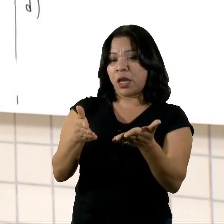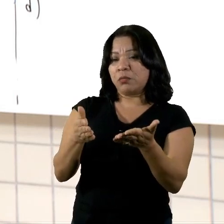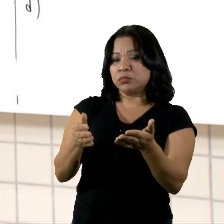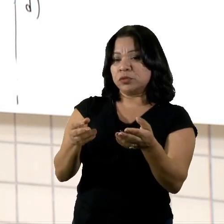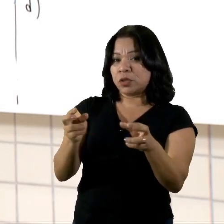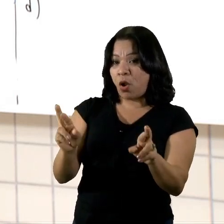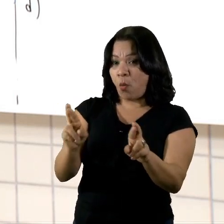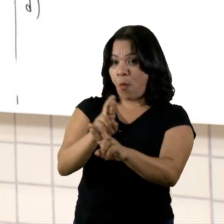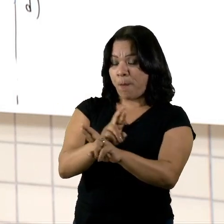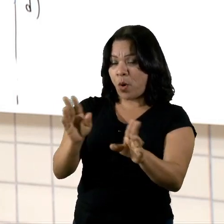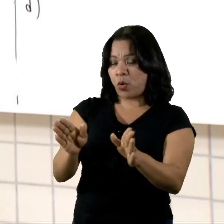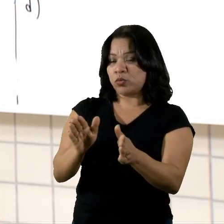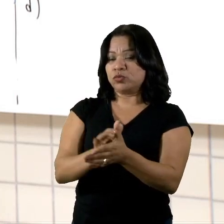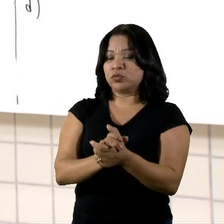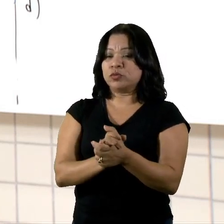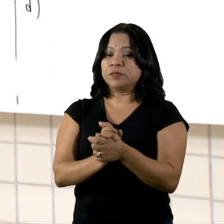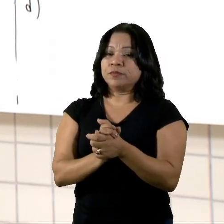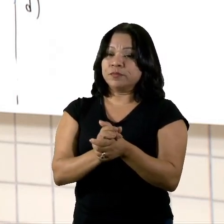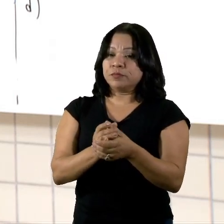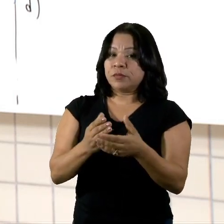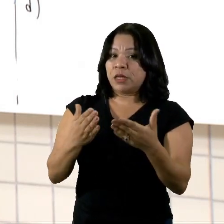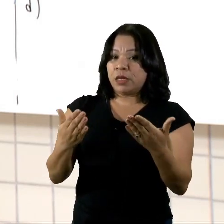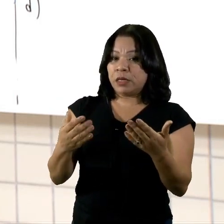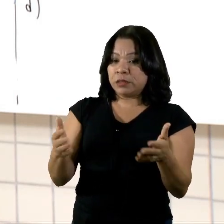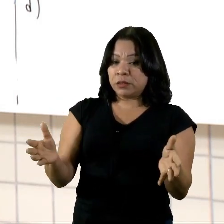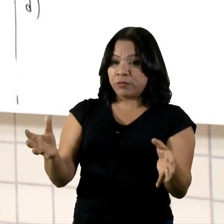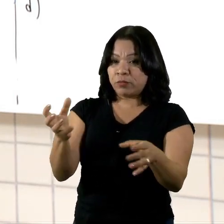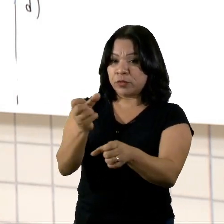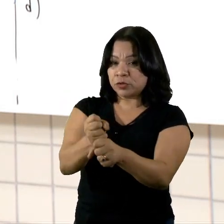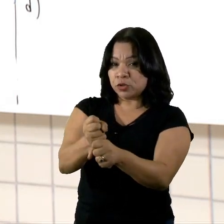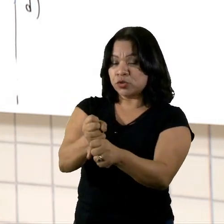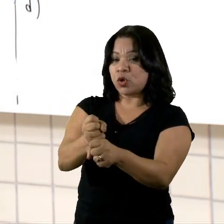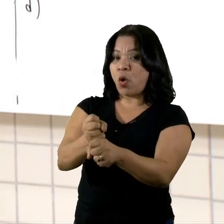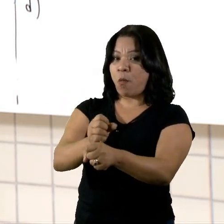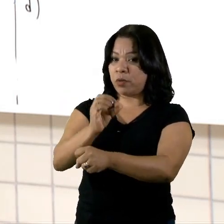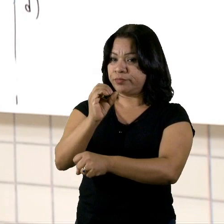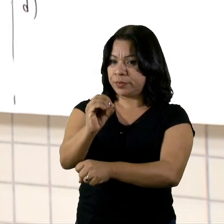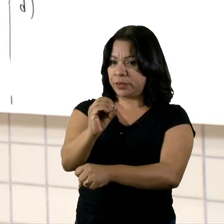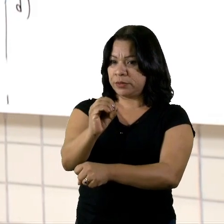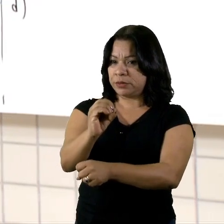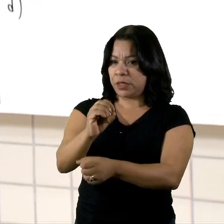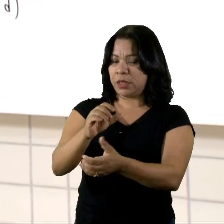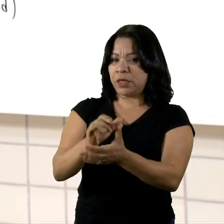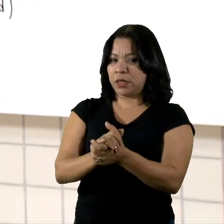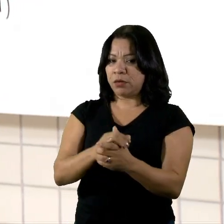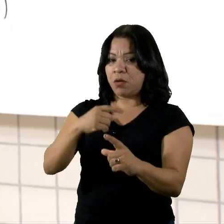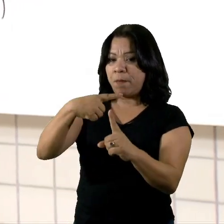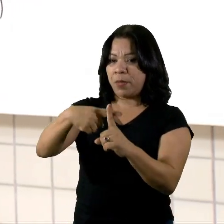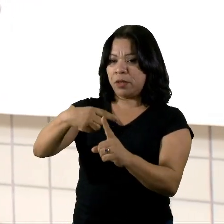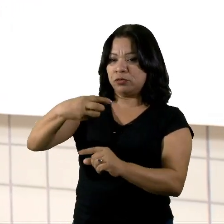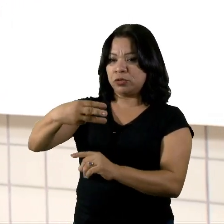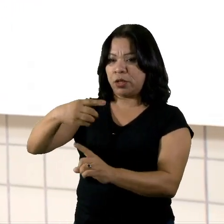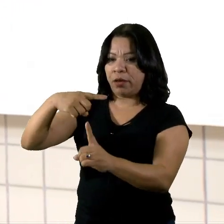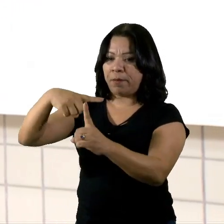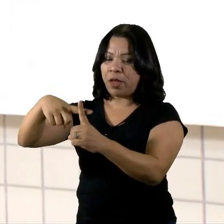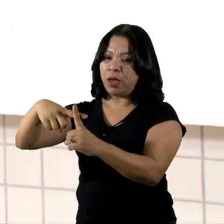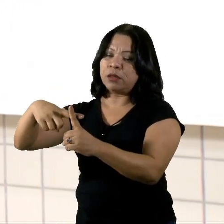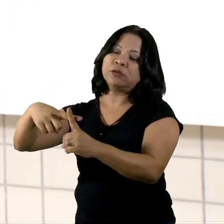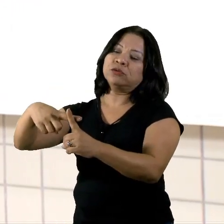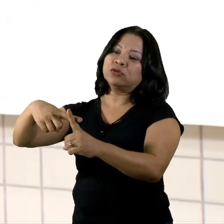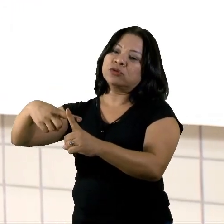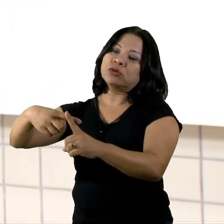Dois números opostos ou simétricos, quando você soma, dá zero. Então, isso aqui, ó, menos 3 mais 3 é igual a 0,